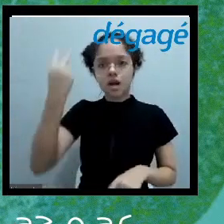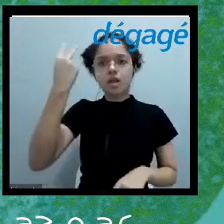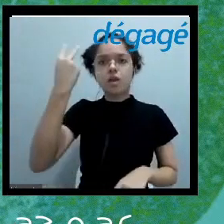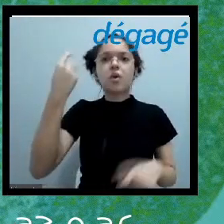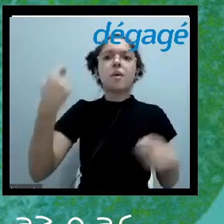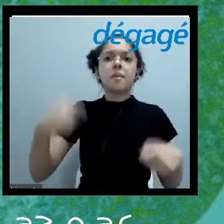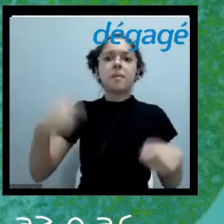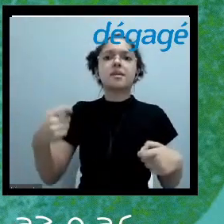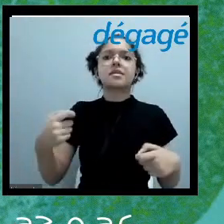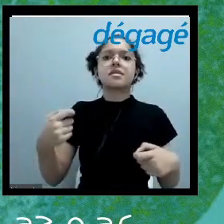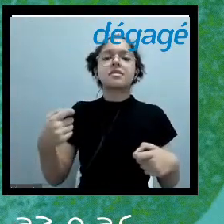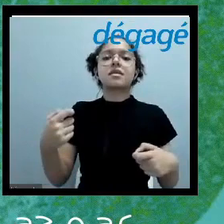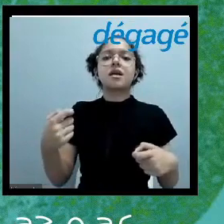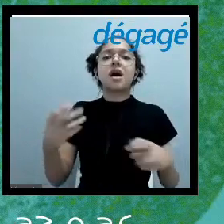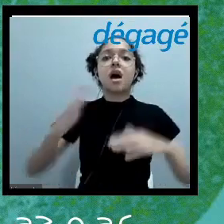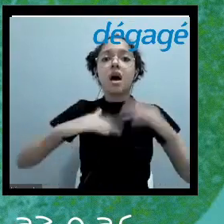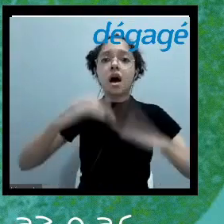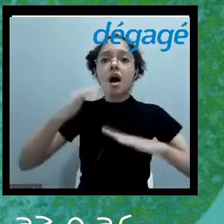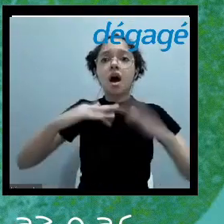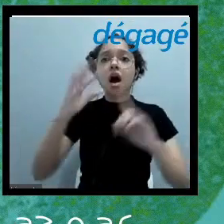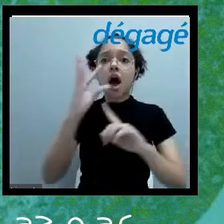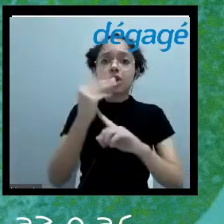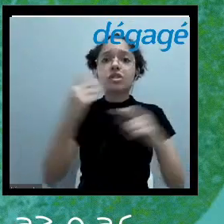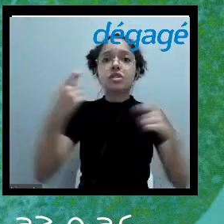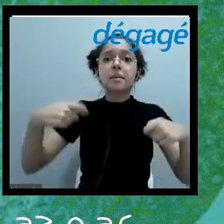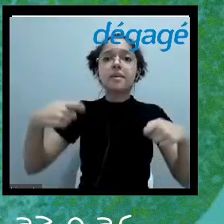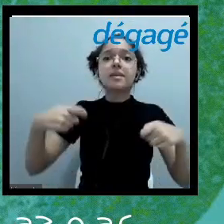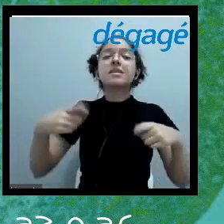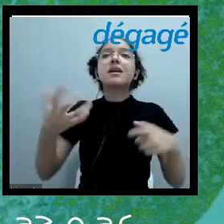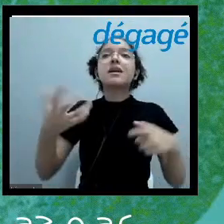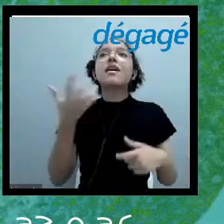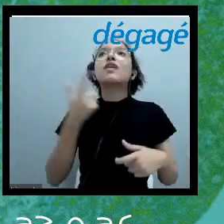né, que seja digna de estar ali,